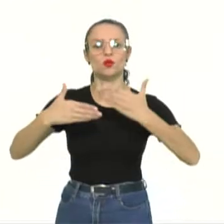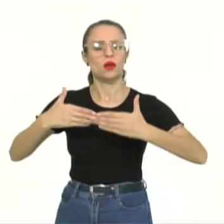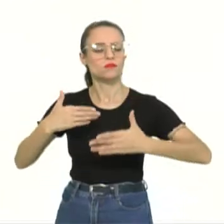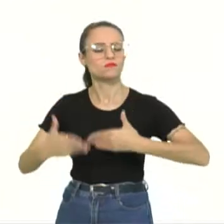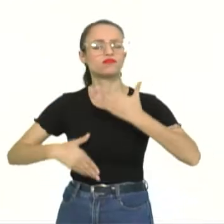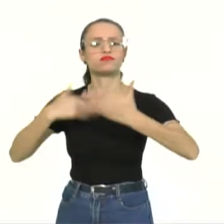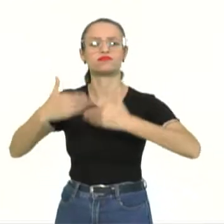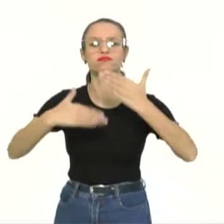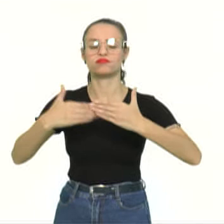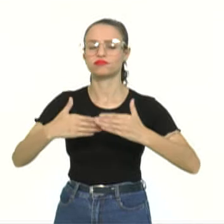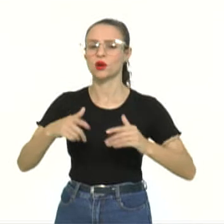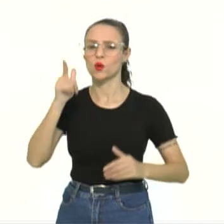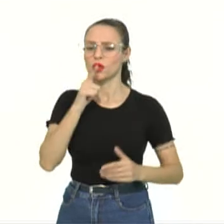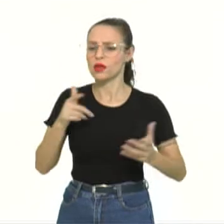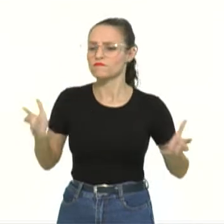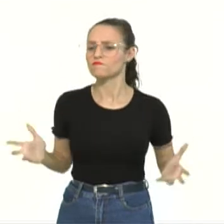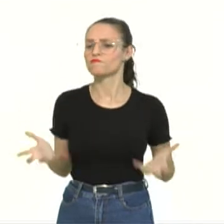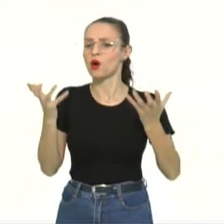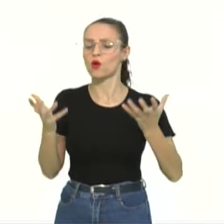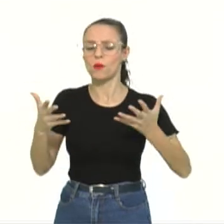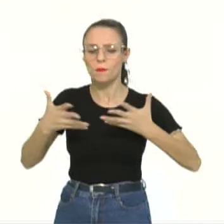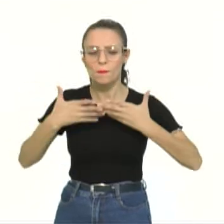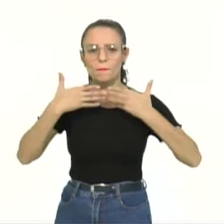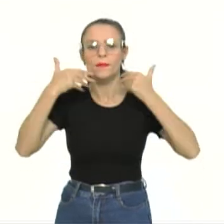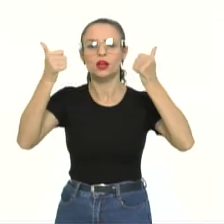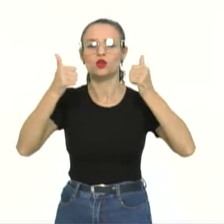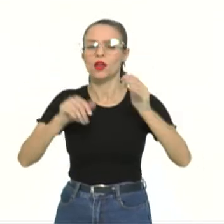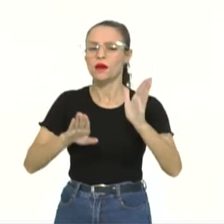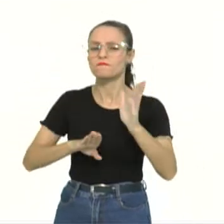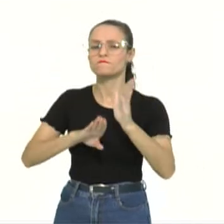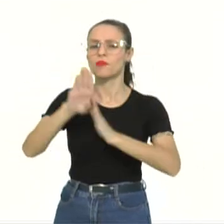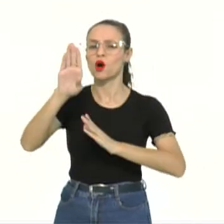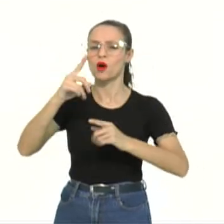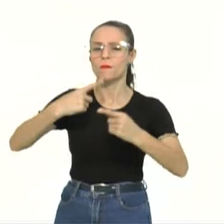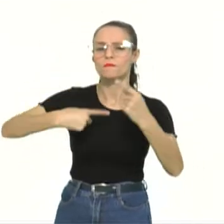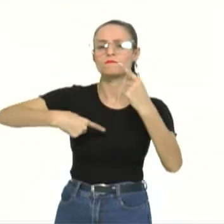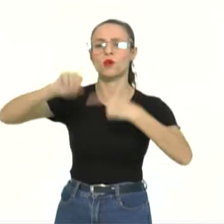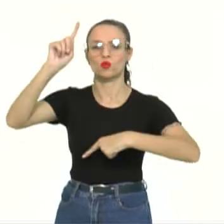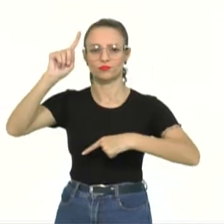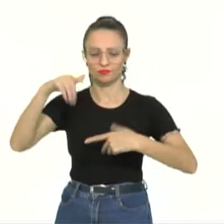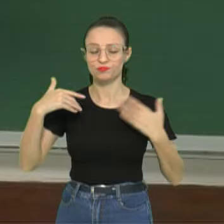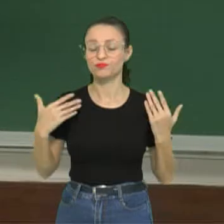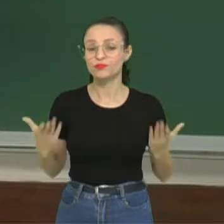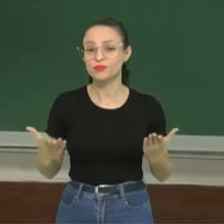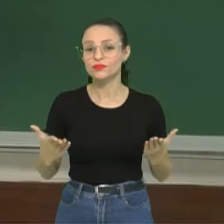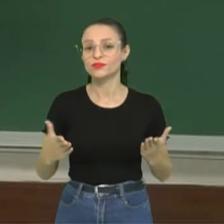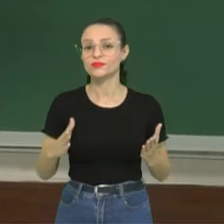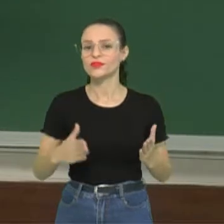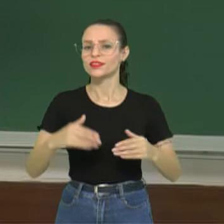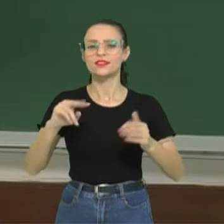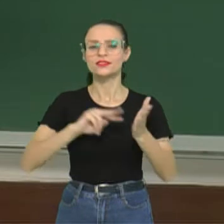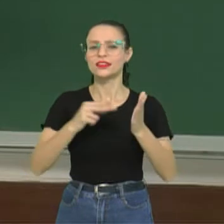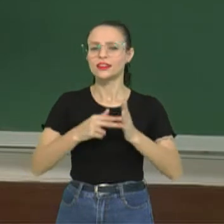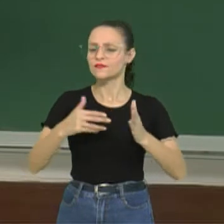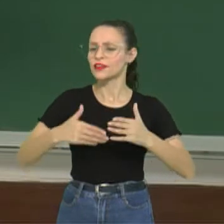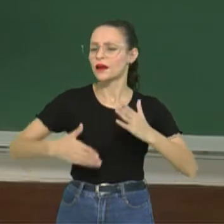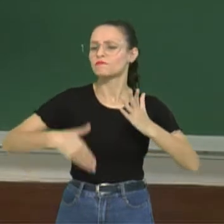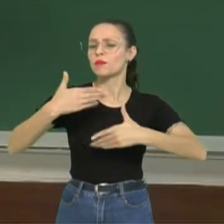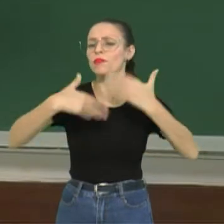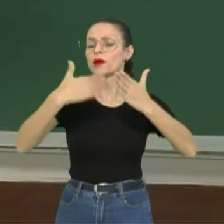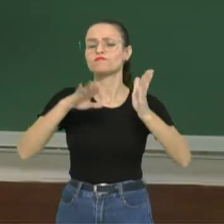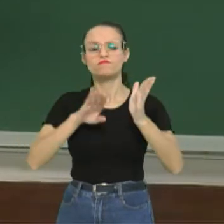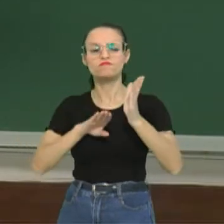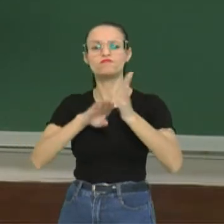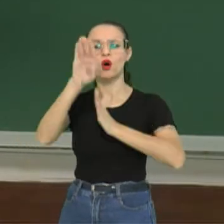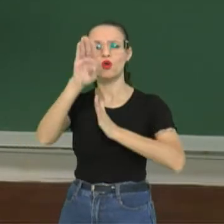evolução desenvolvimento melhoramento avanço elevação ascensão tão ir para frente basicamente a